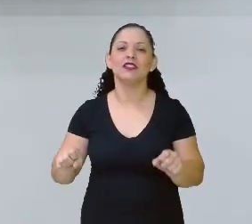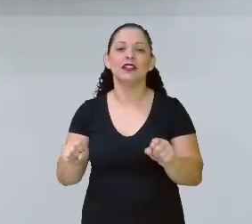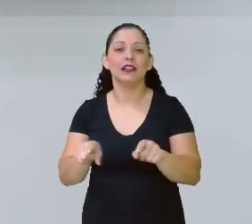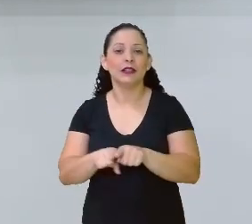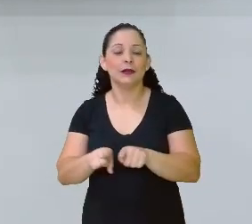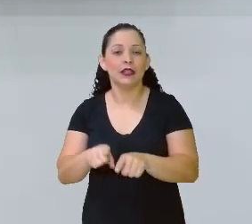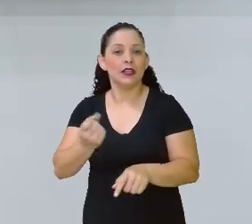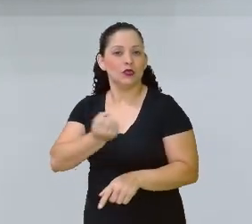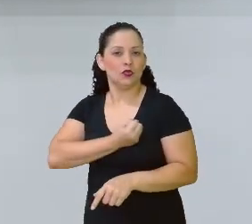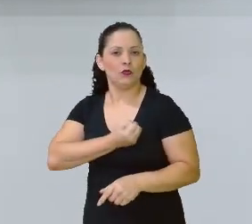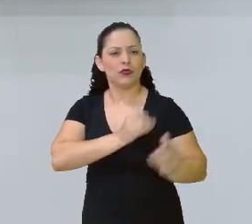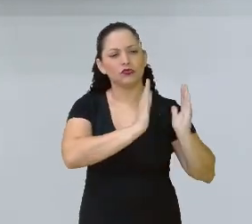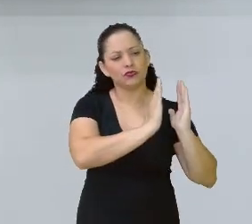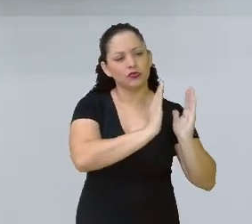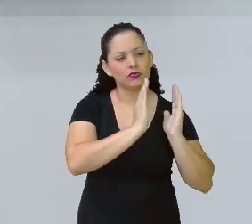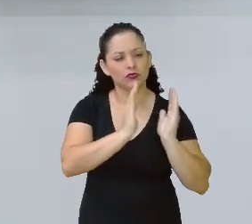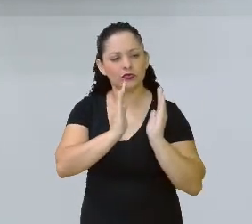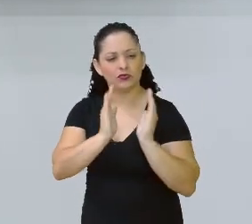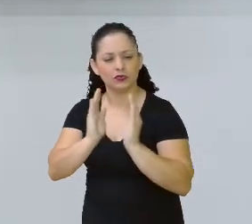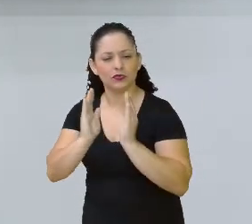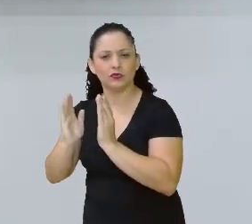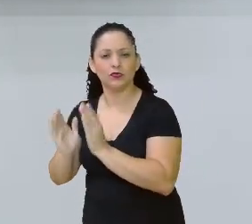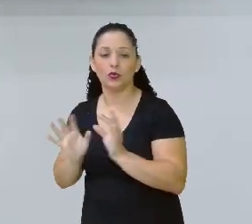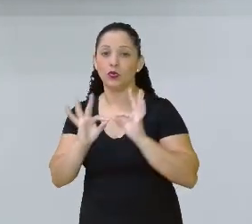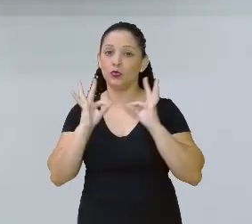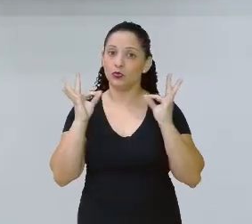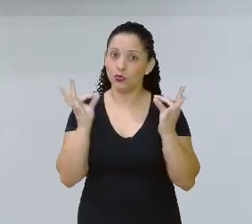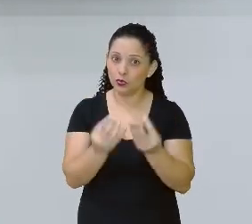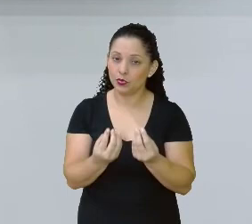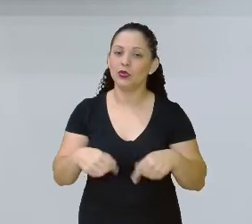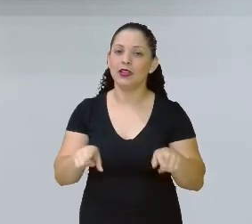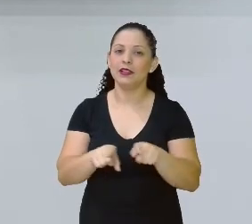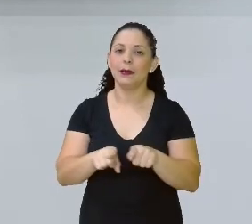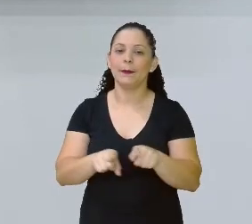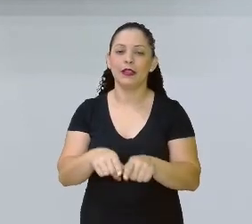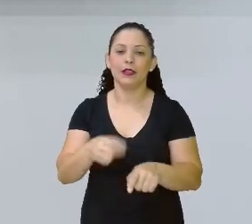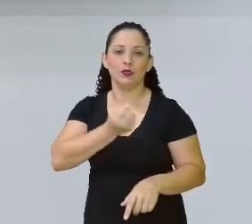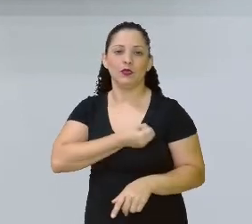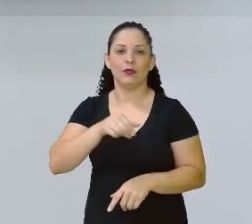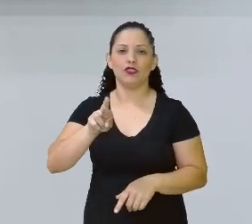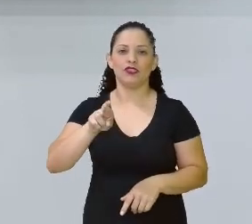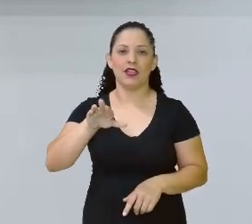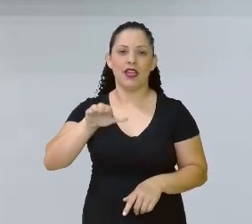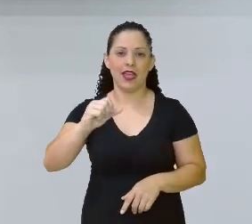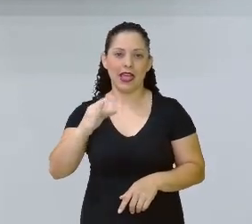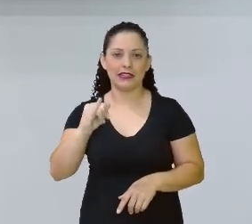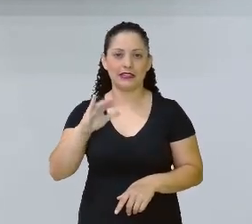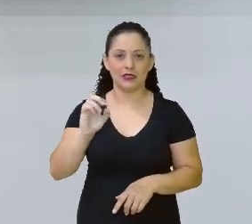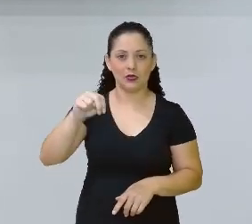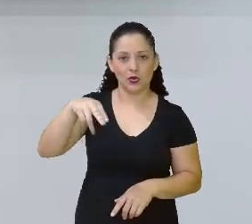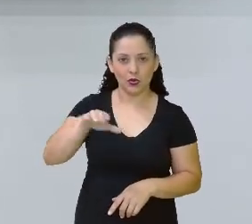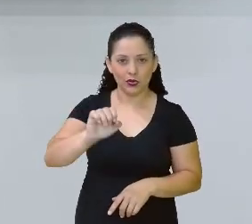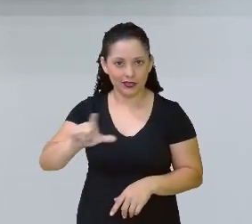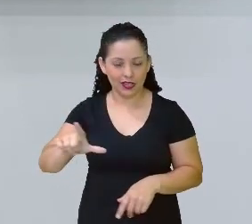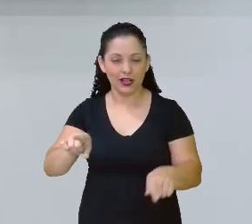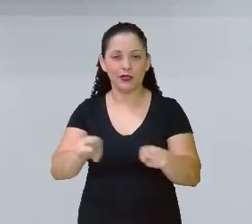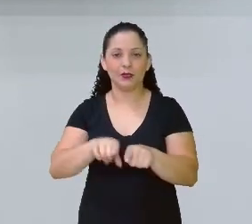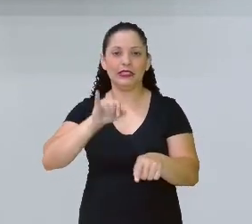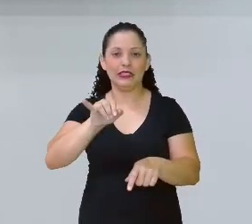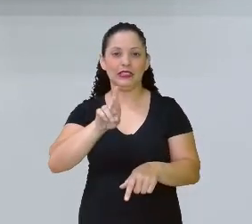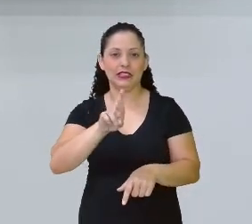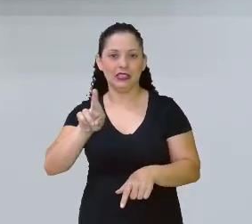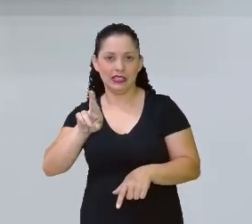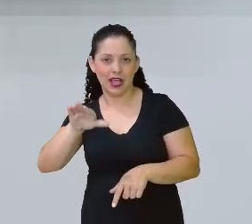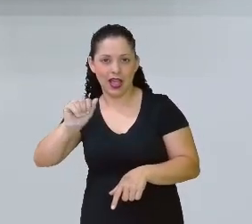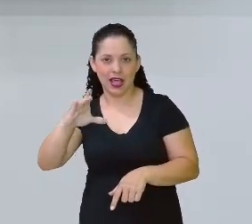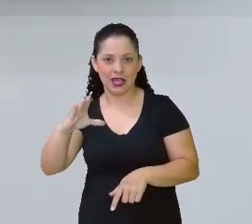né? Temos os racionais, temos os irracionais. Lembram daqueles conjuntos? Vocês também já